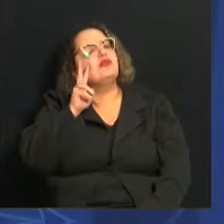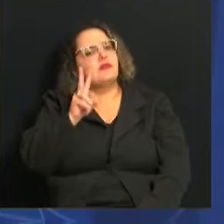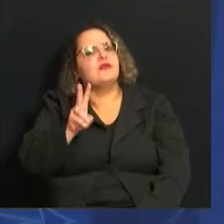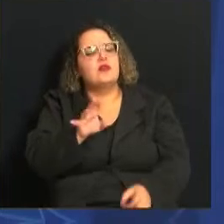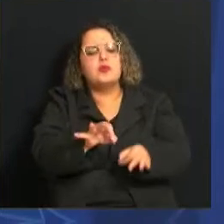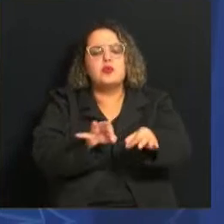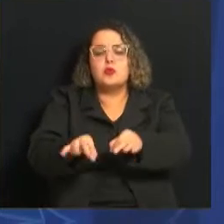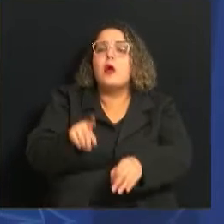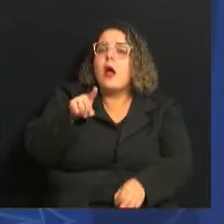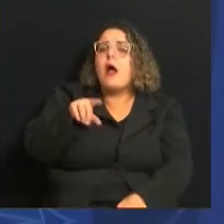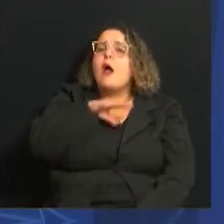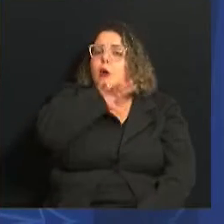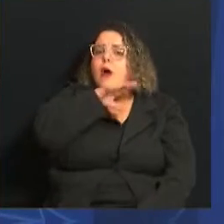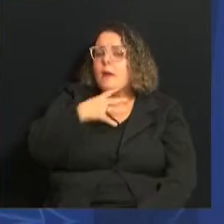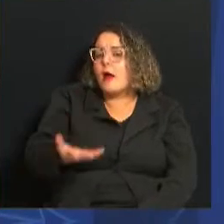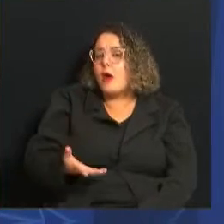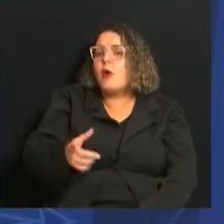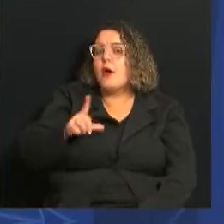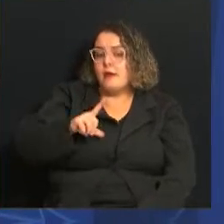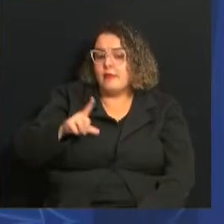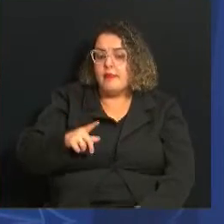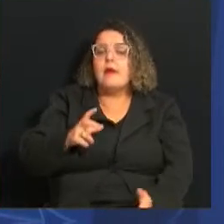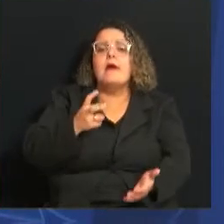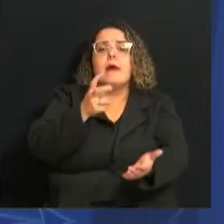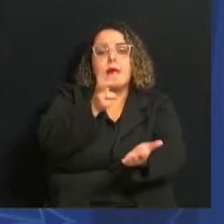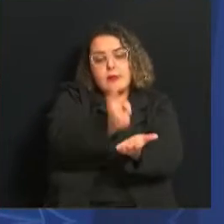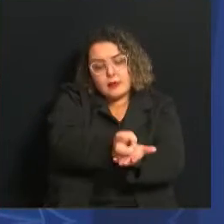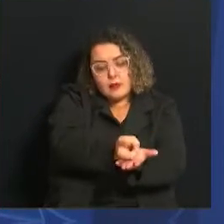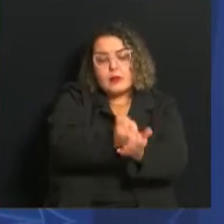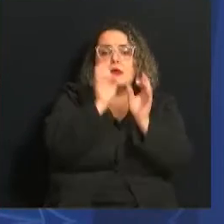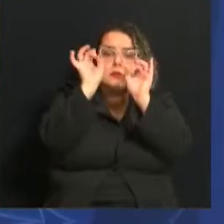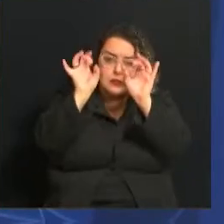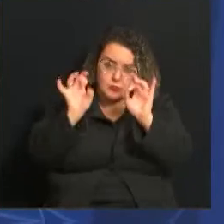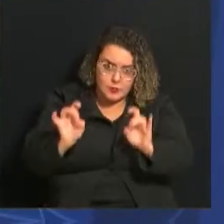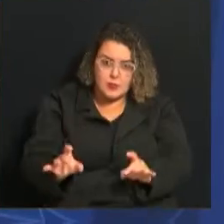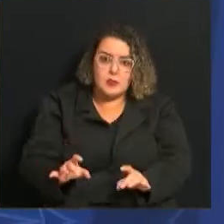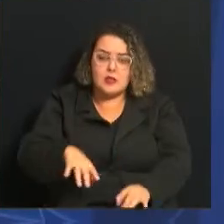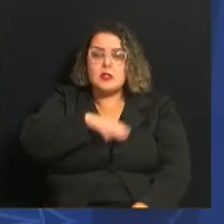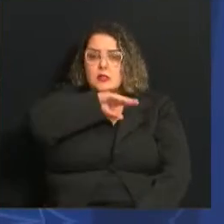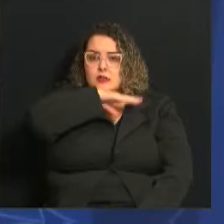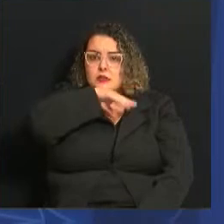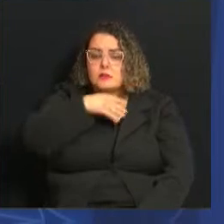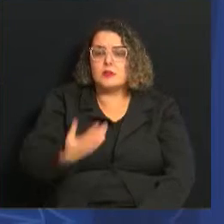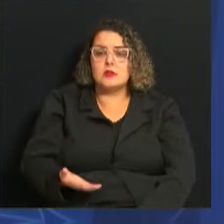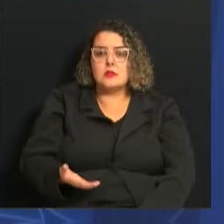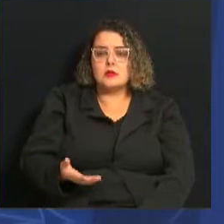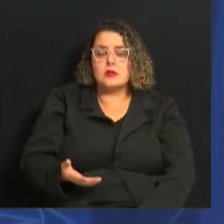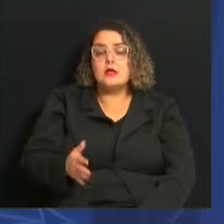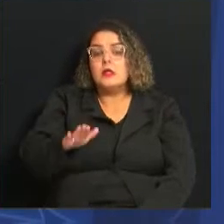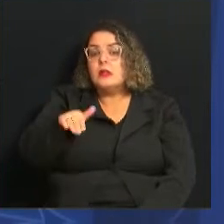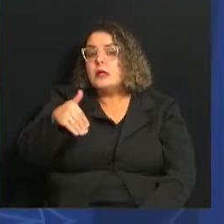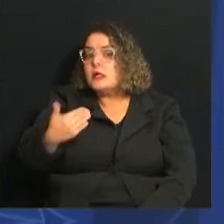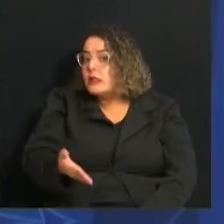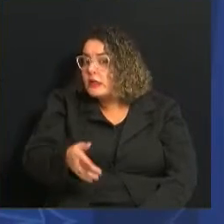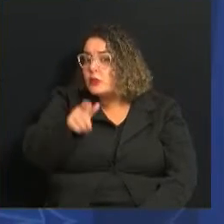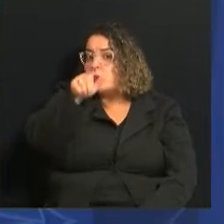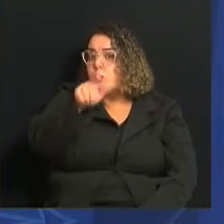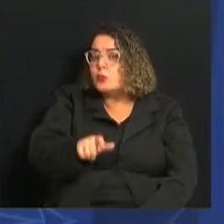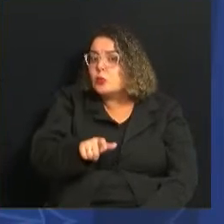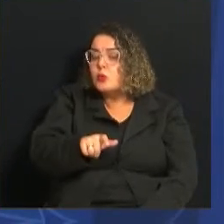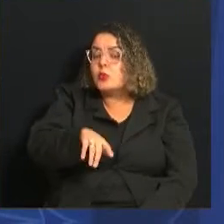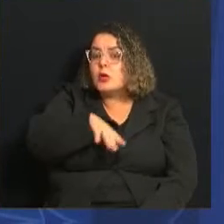é o Bicho que existe a internação especializada para esses animais. Mas e quando a pessoa tem um